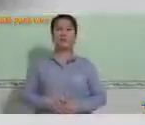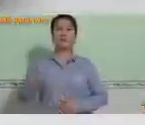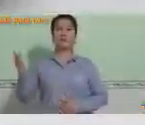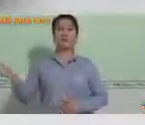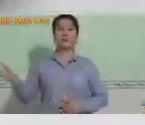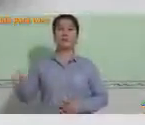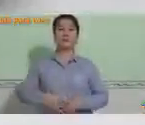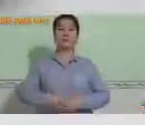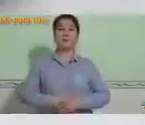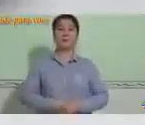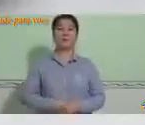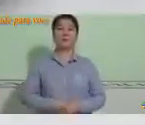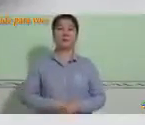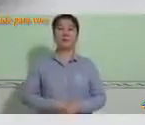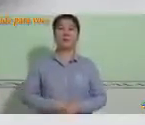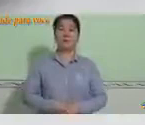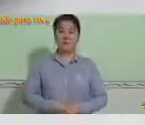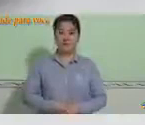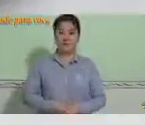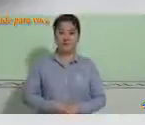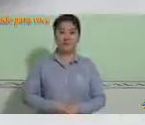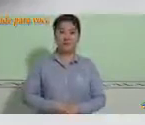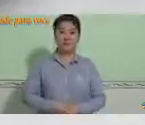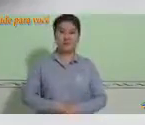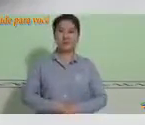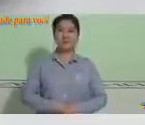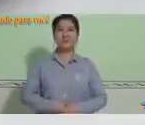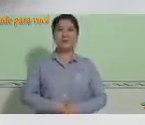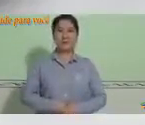que combatem os parasitas responsáveis pela larva nigrans